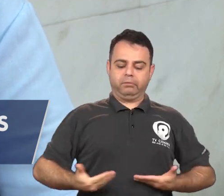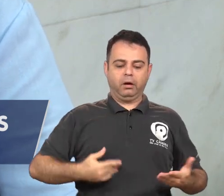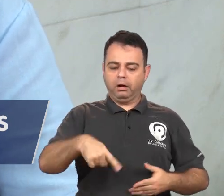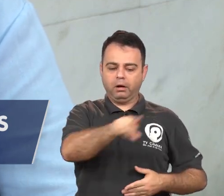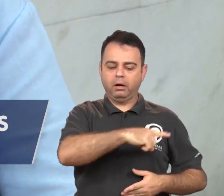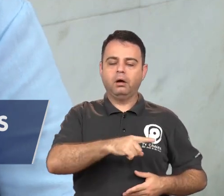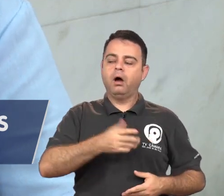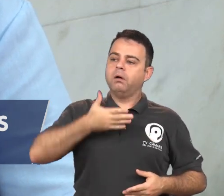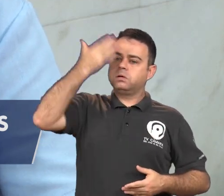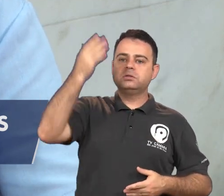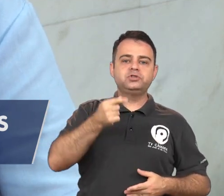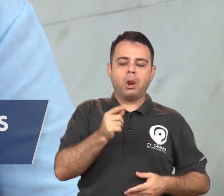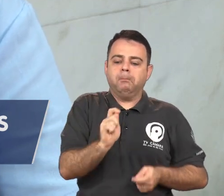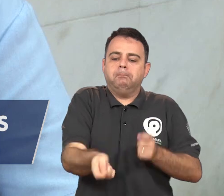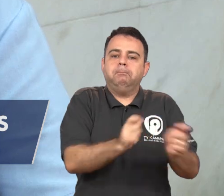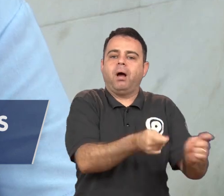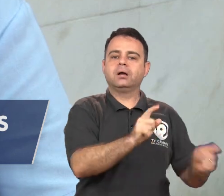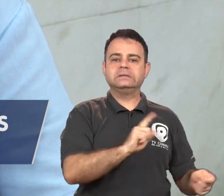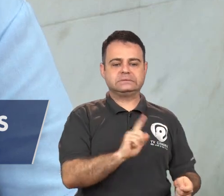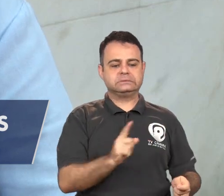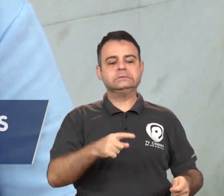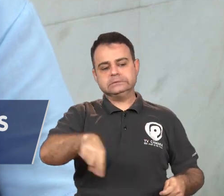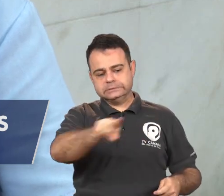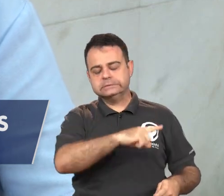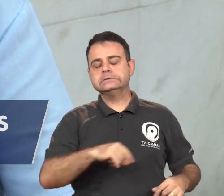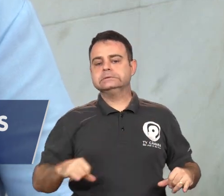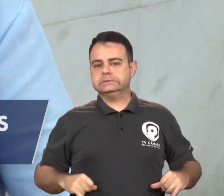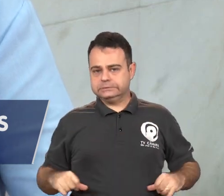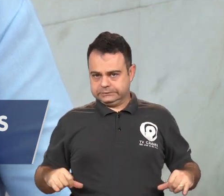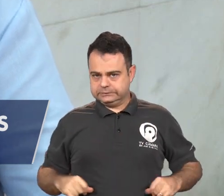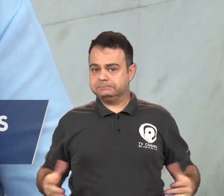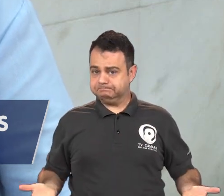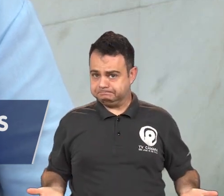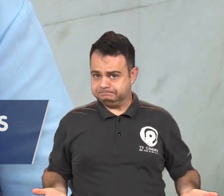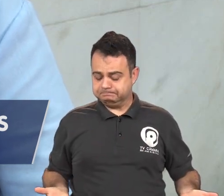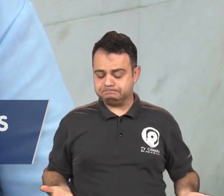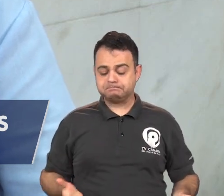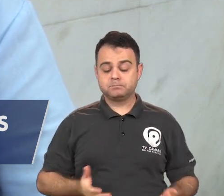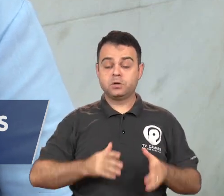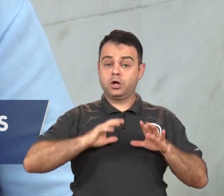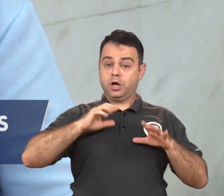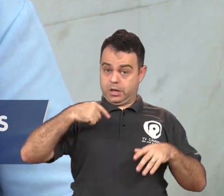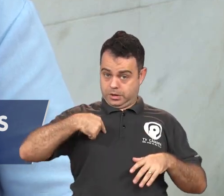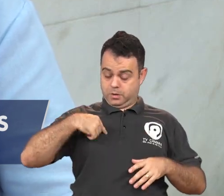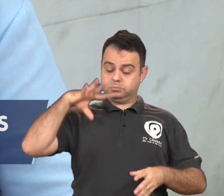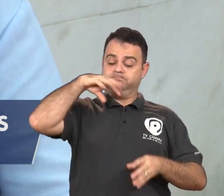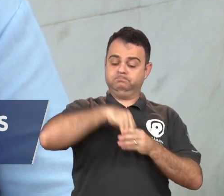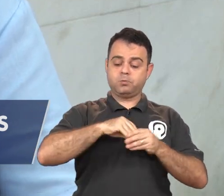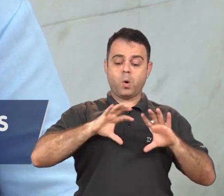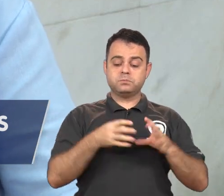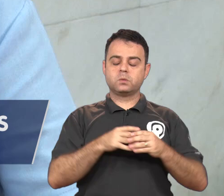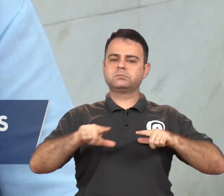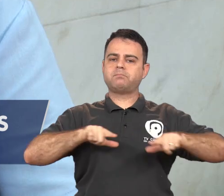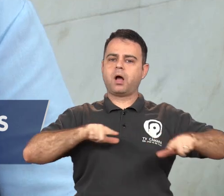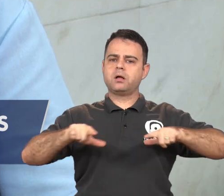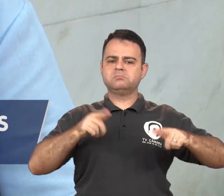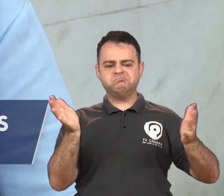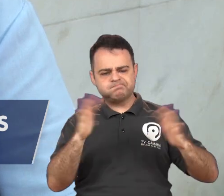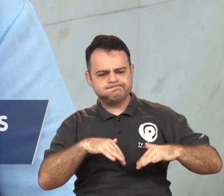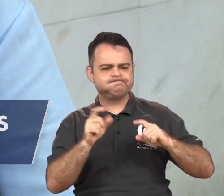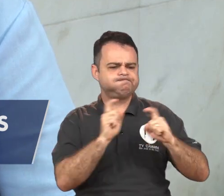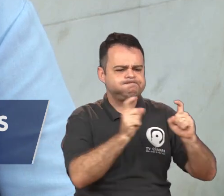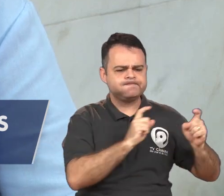a gente precisa, como comissão também do trabalho, a gente está sempre reunindo, conversando, para